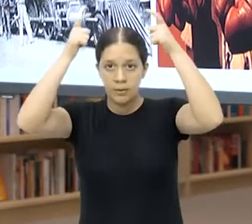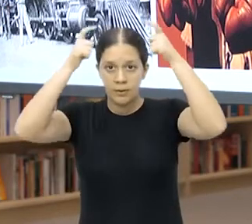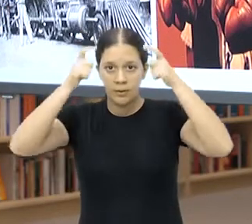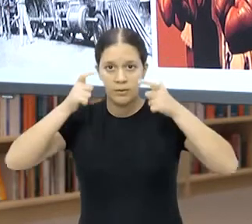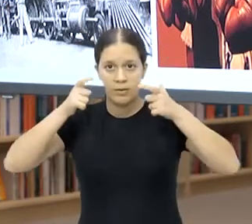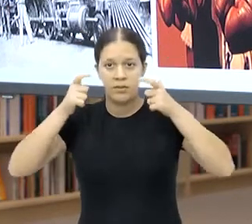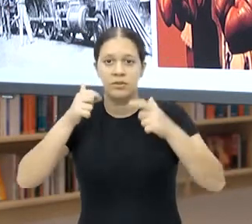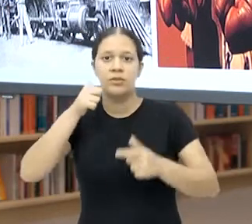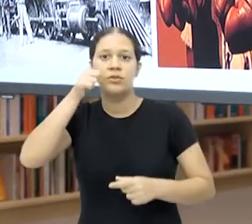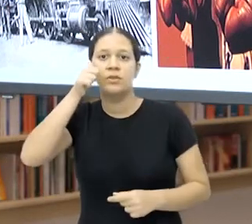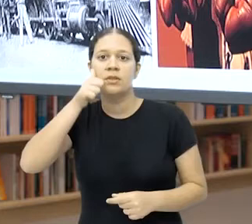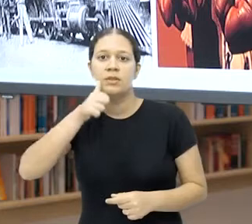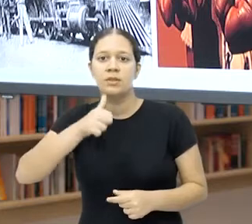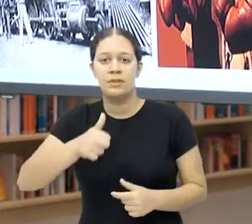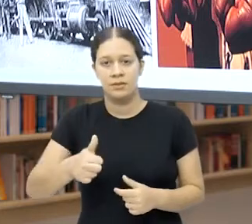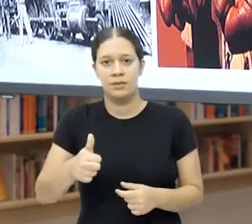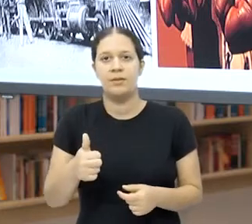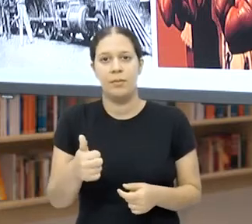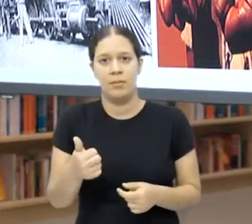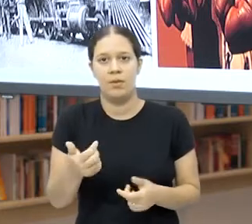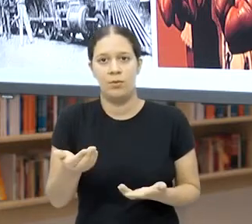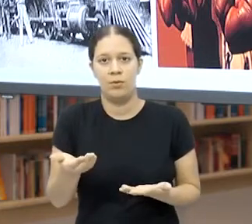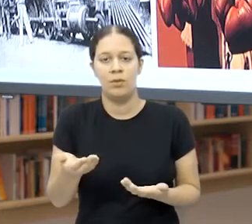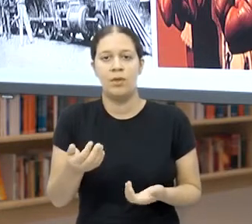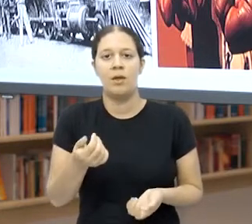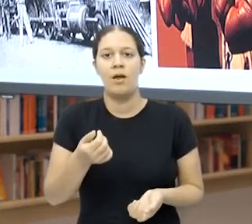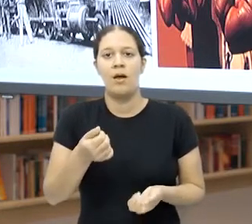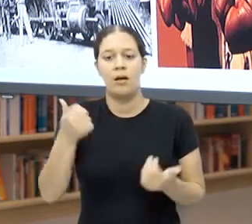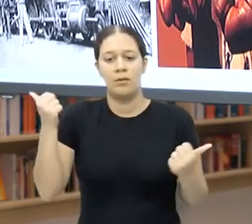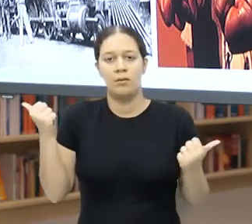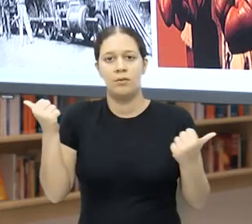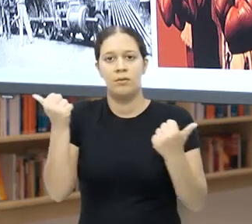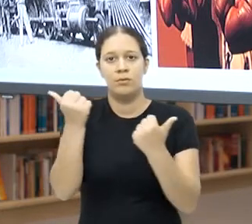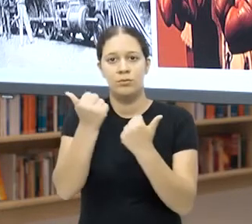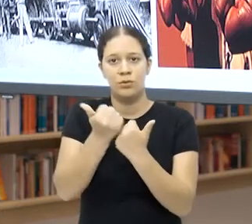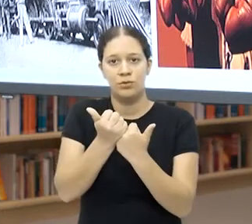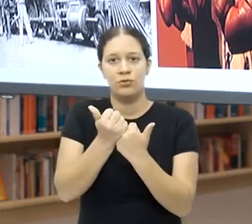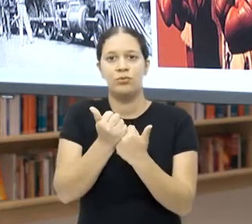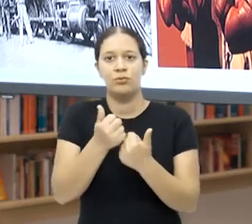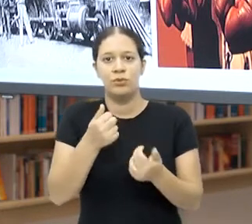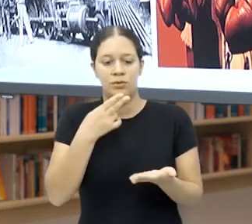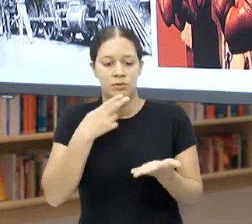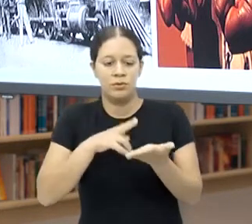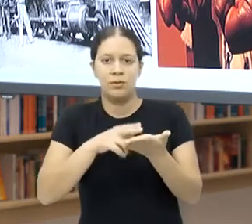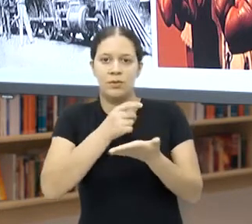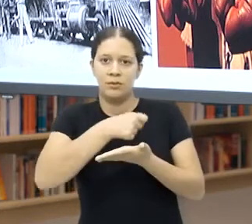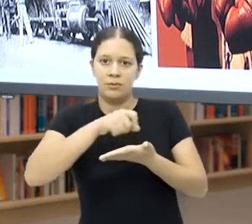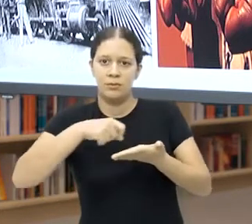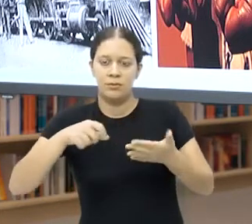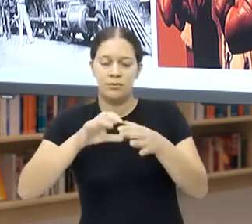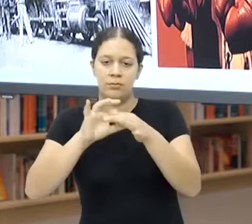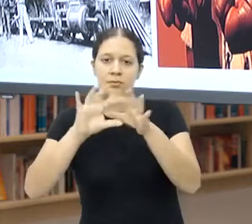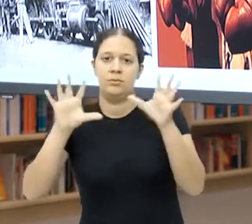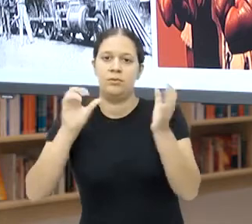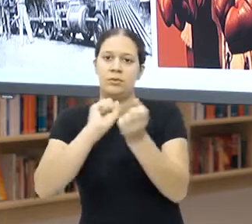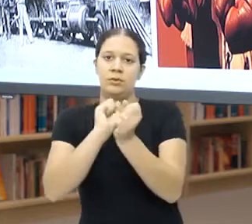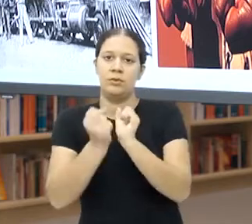trono e sanciona a lei e dá liberdade a esses escravos, tá certo? Em